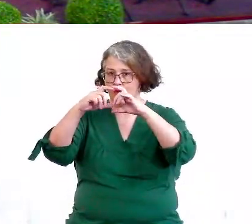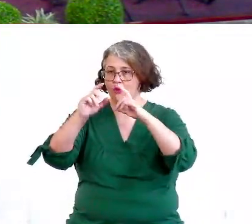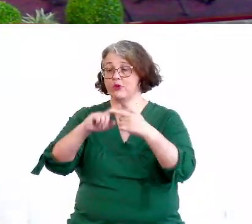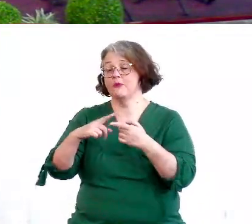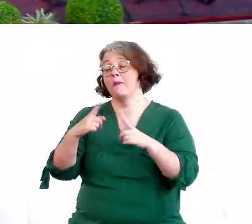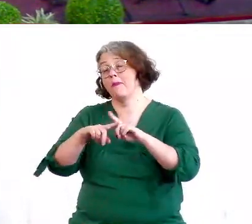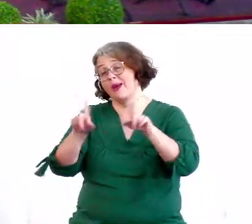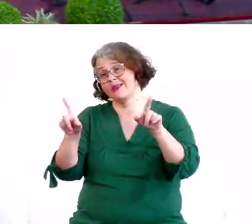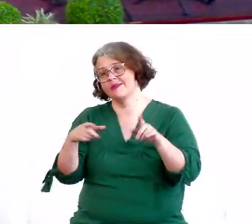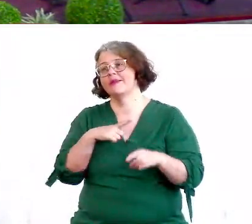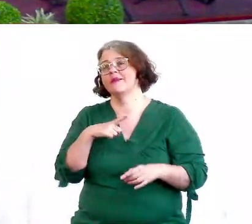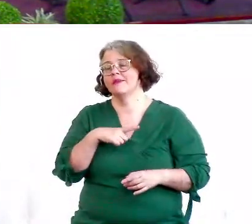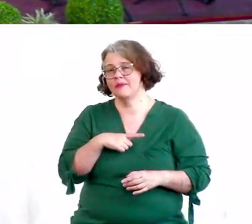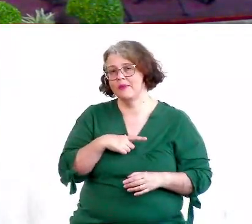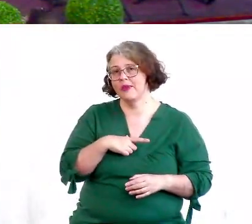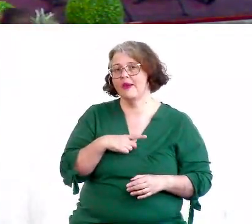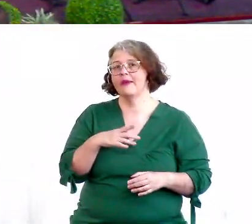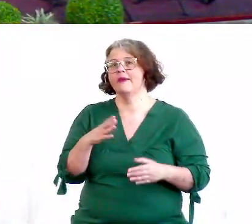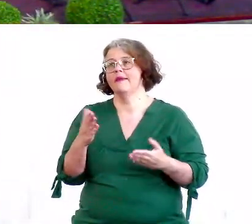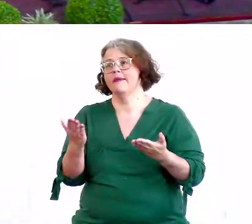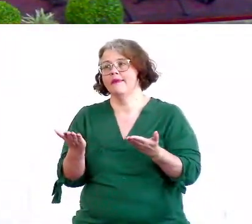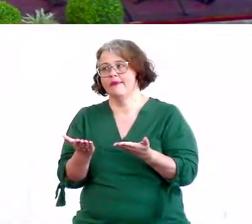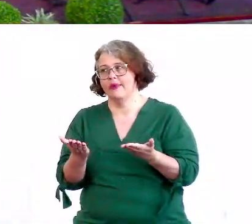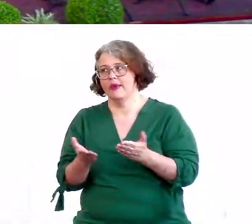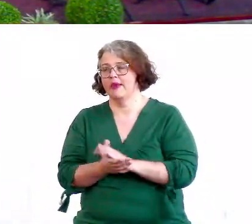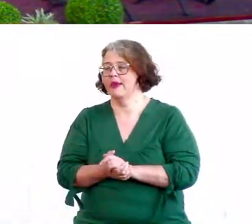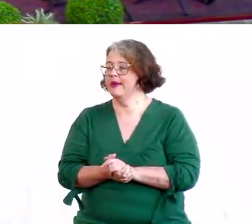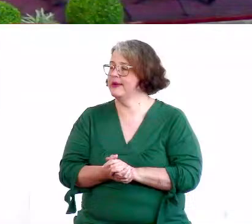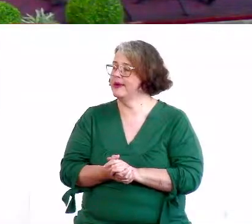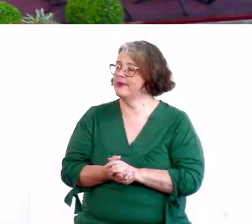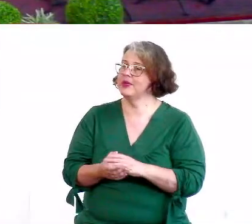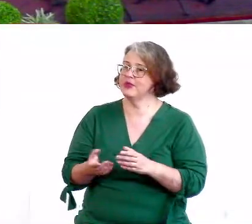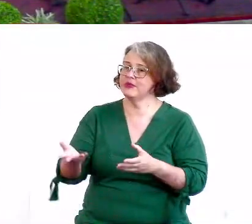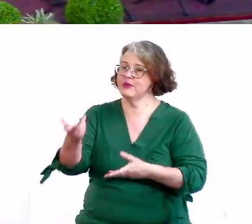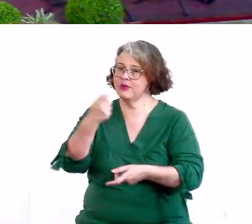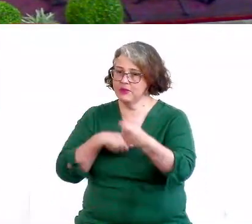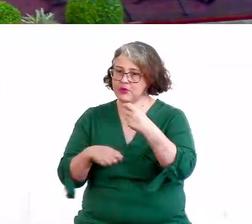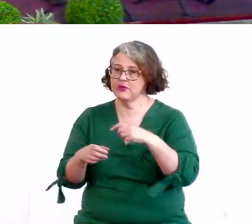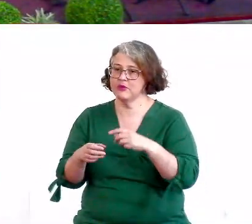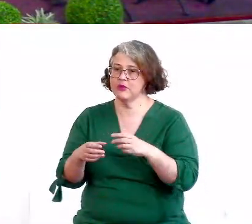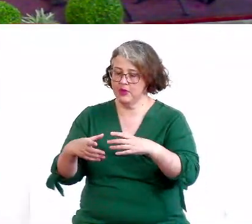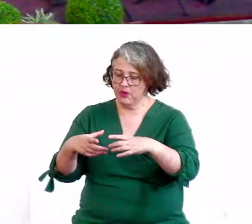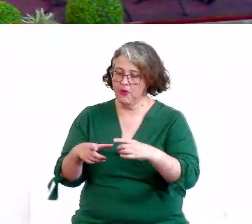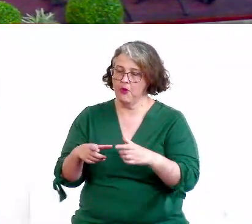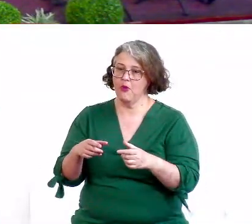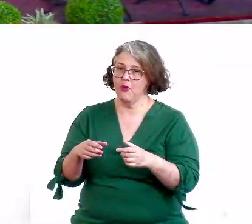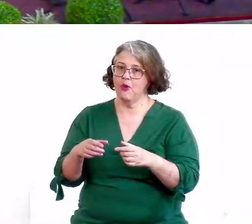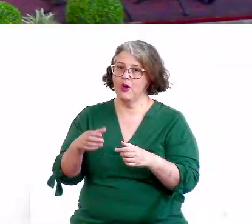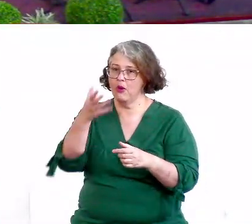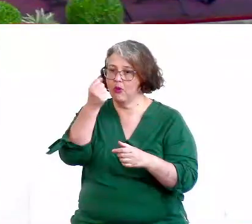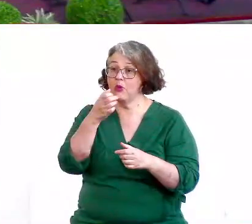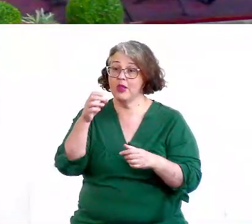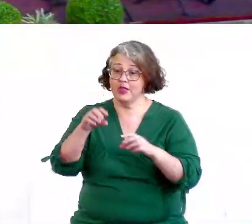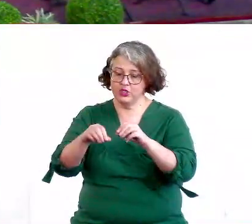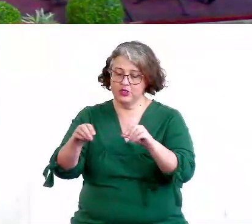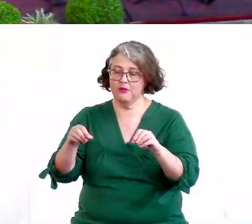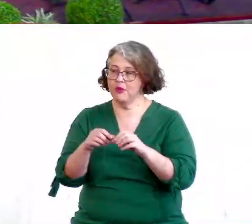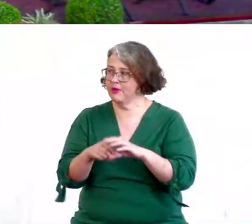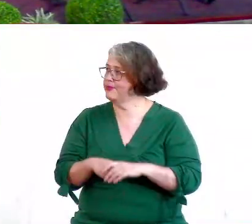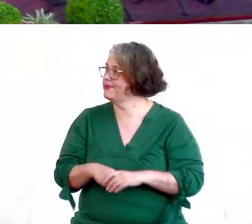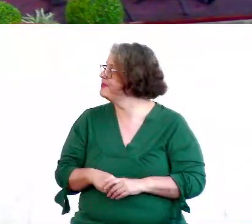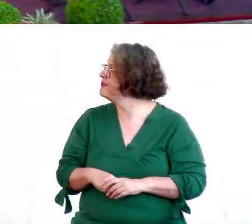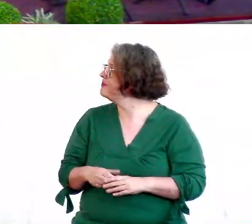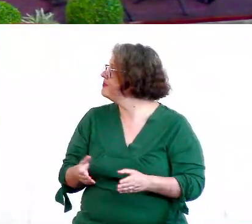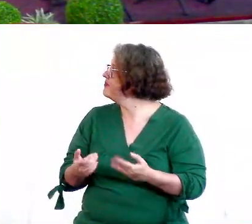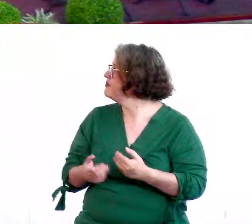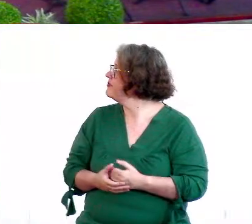Ótimo. Léo, eu já vou, enquanto o Léozinho vem, eu já vou pedir ao Douglas, a Cíntia, ao Hendrick e o Noah que desçam aqui. A gente combinou